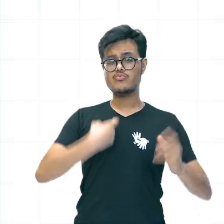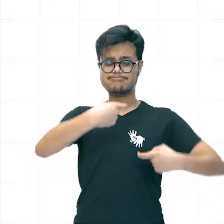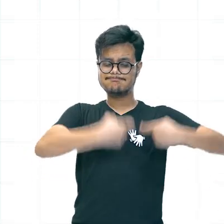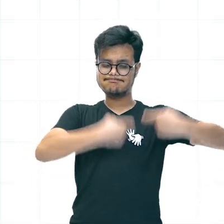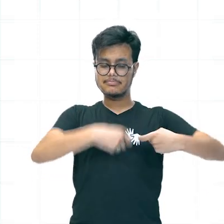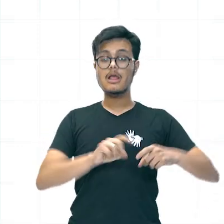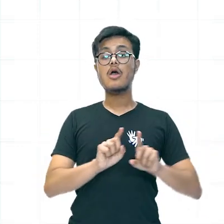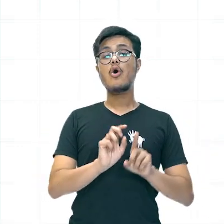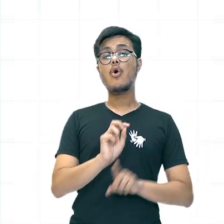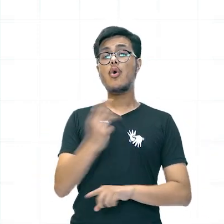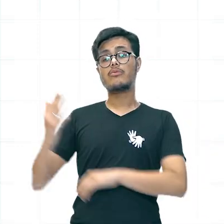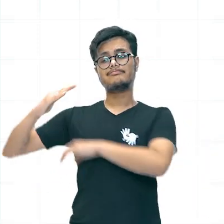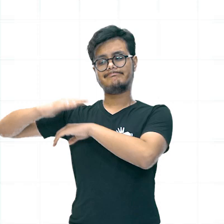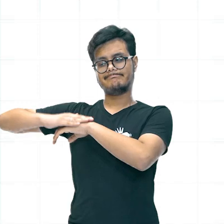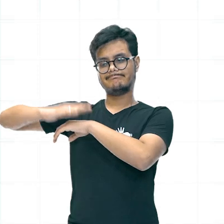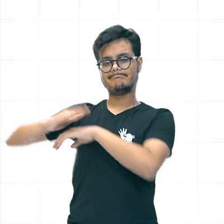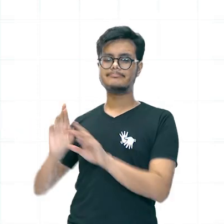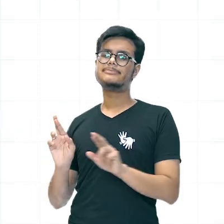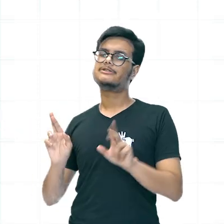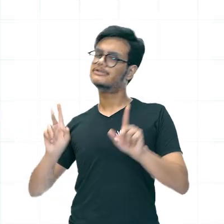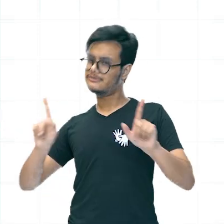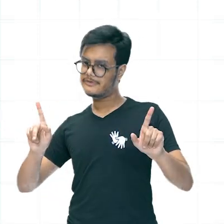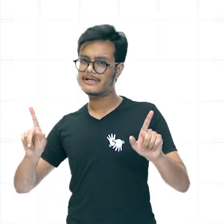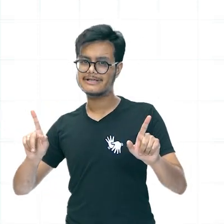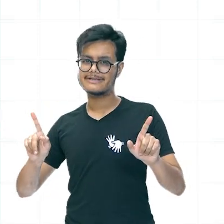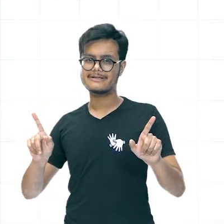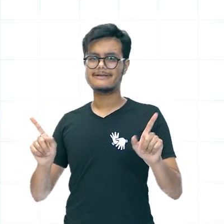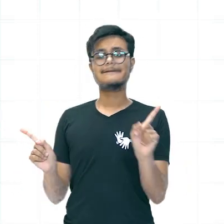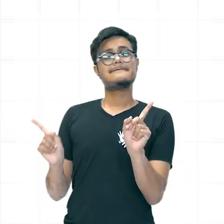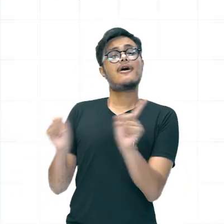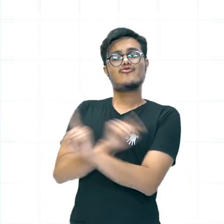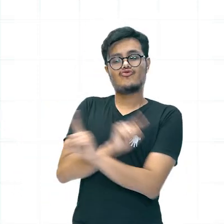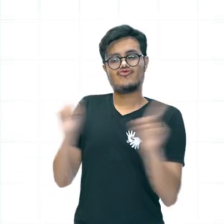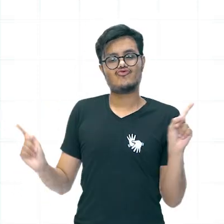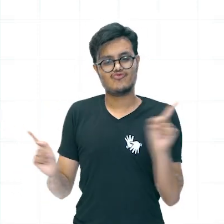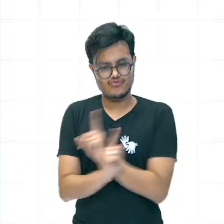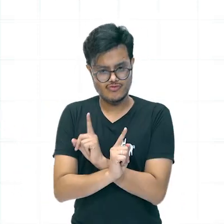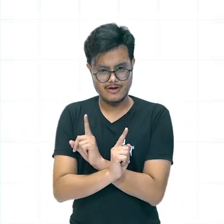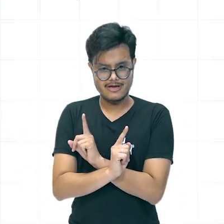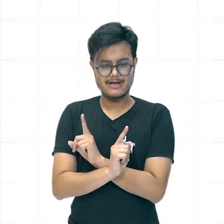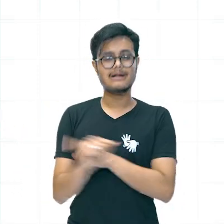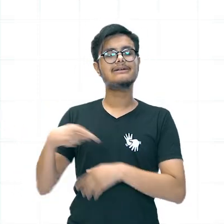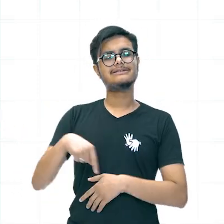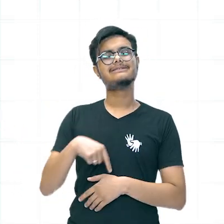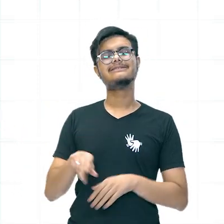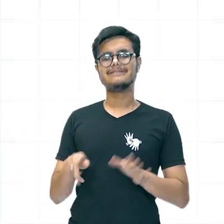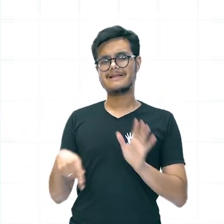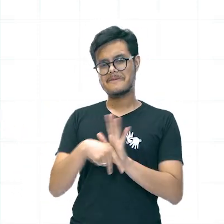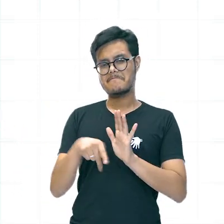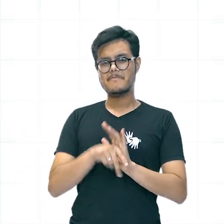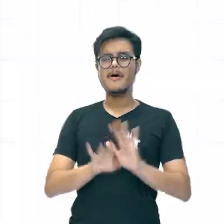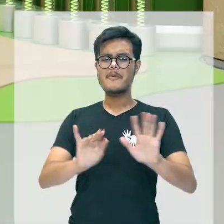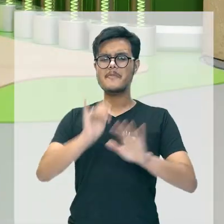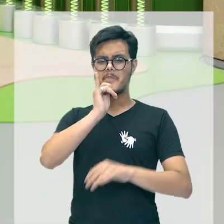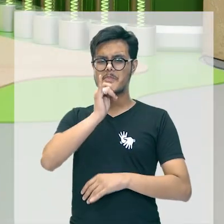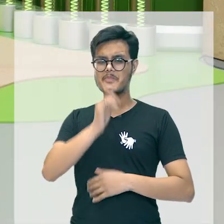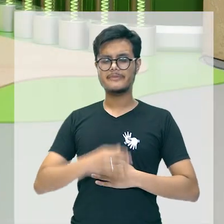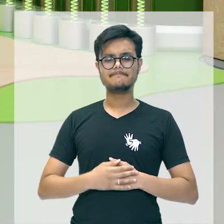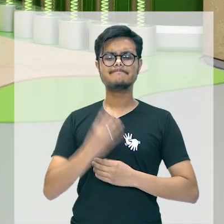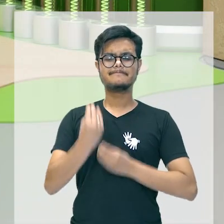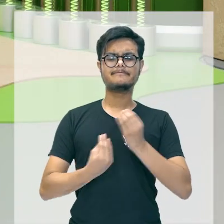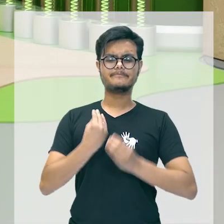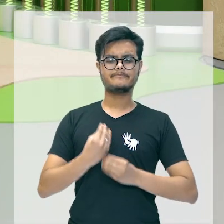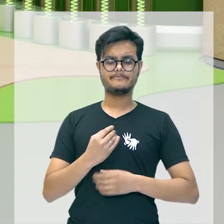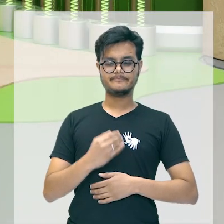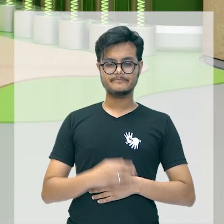medusas, e as medusas, por sua vez, de forma assexuada, originam os pólipos. É o que a gente vai observar aí no nosso esqueminha. Então, para